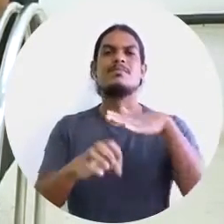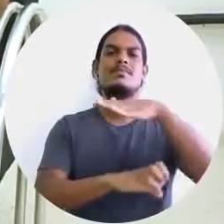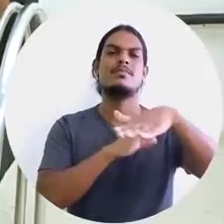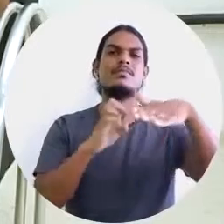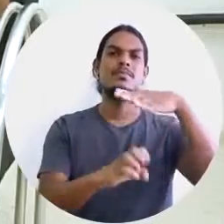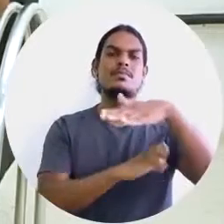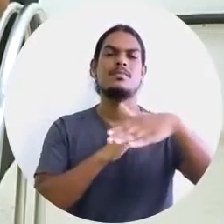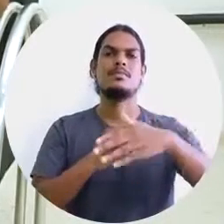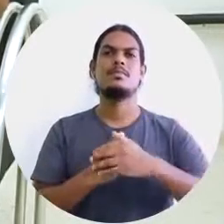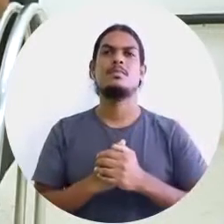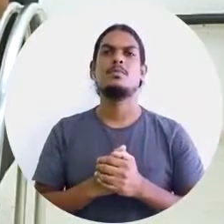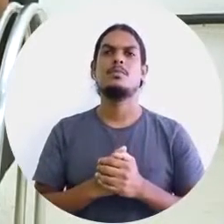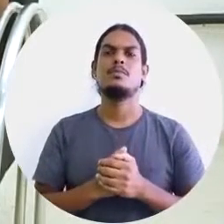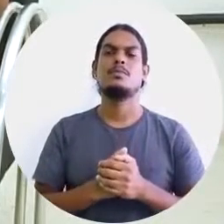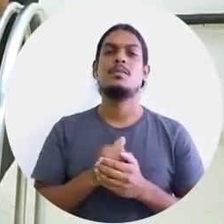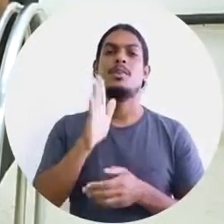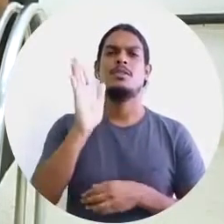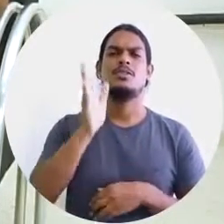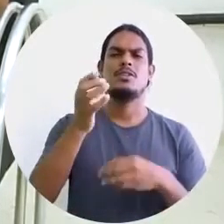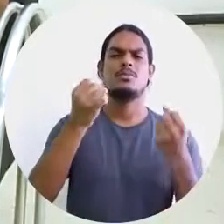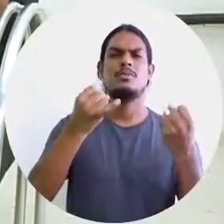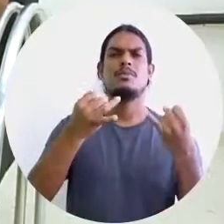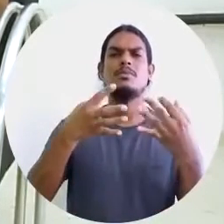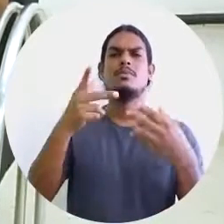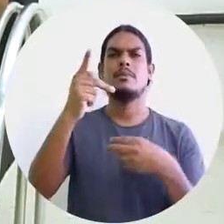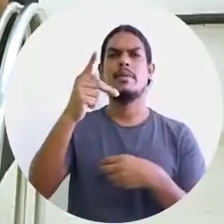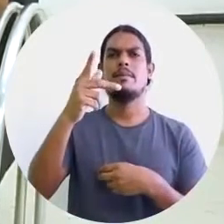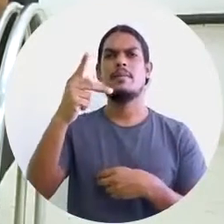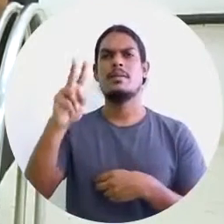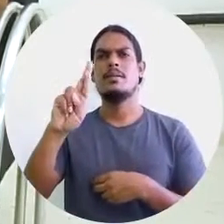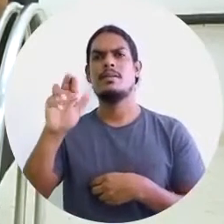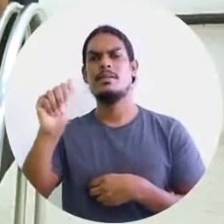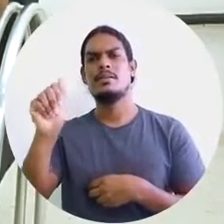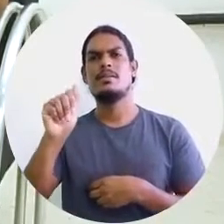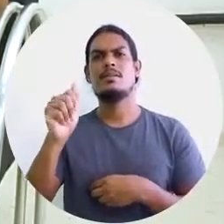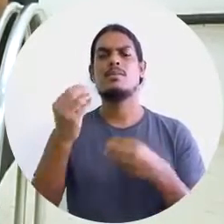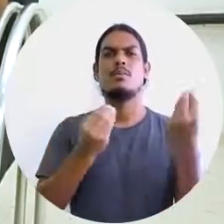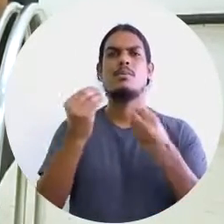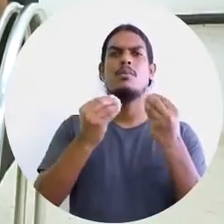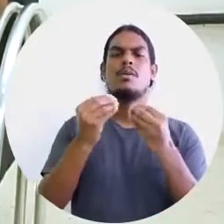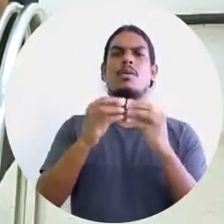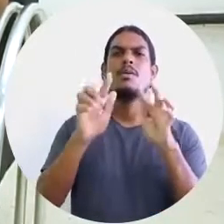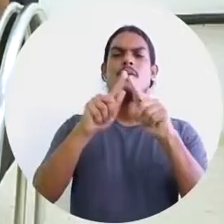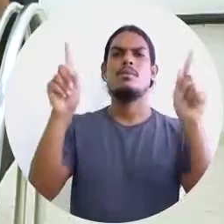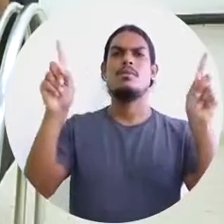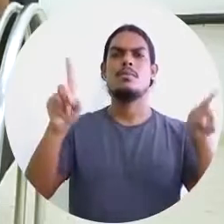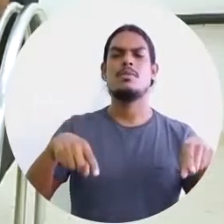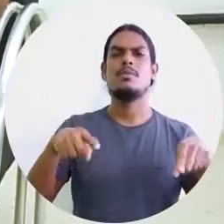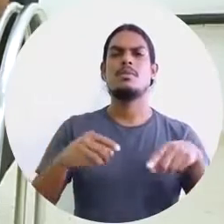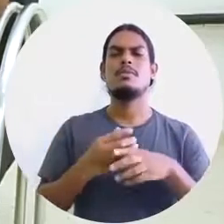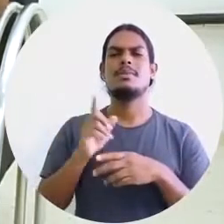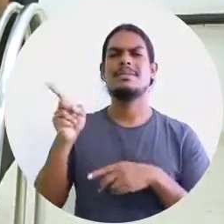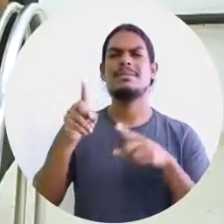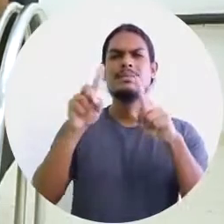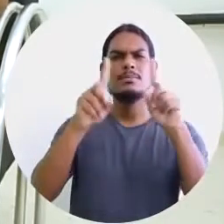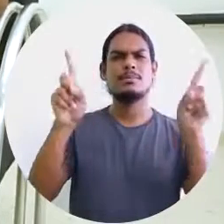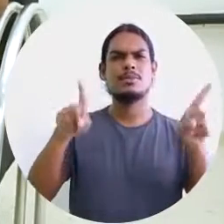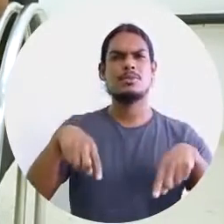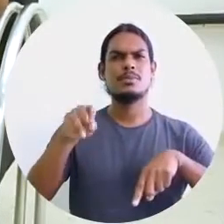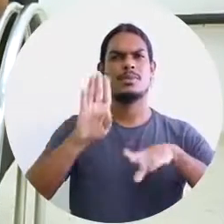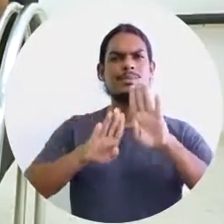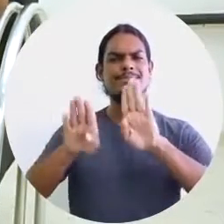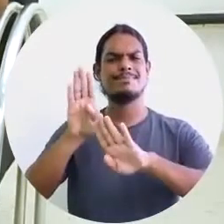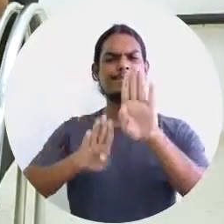dizer assim. O senhor citou o PPRA, que é o Programa de Prevenção de Riscos Ambientais. Esse programa de prevenção é um